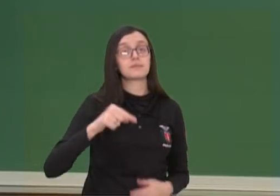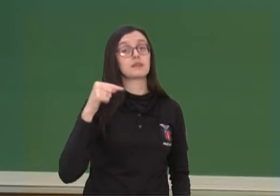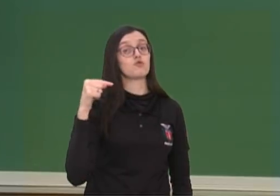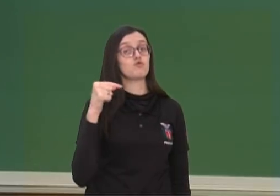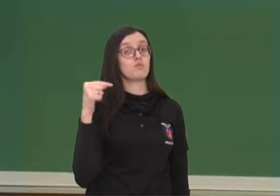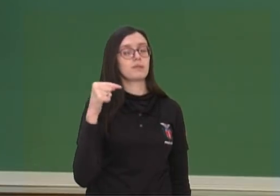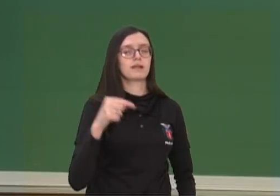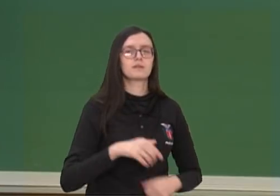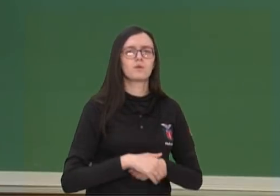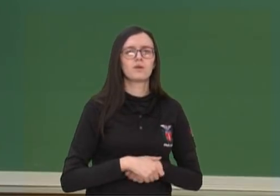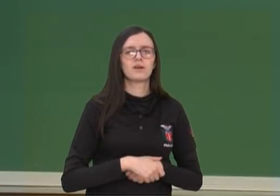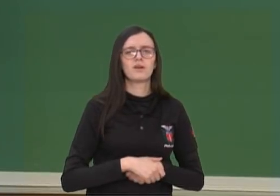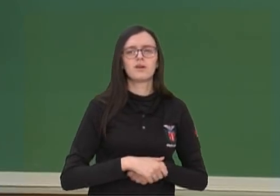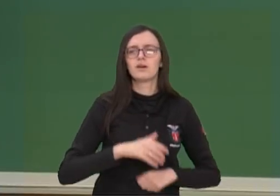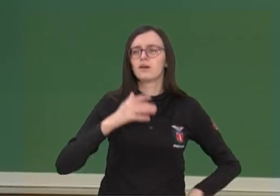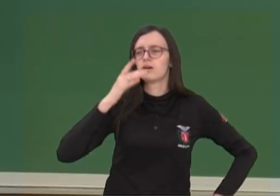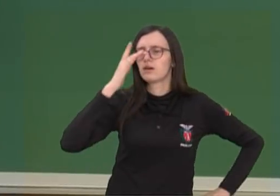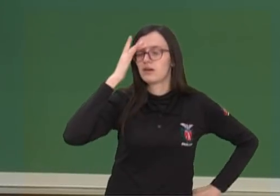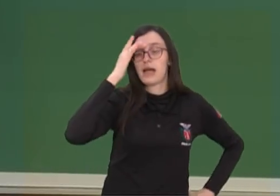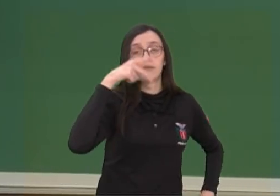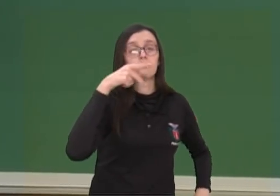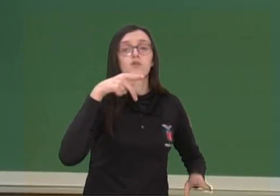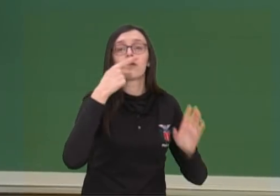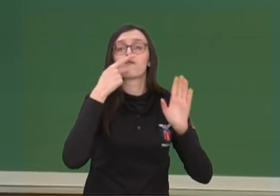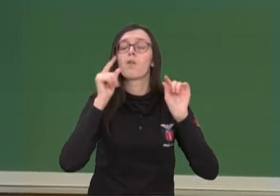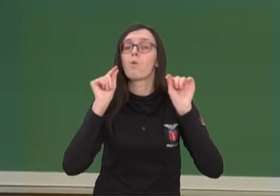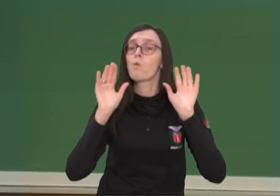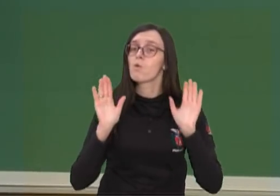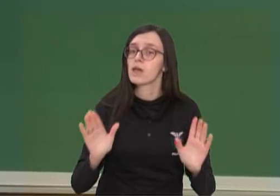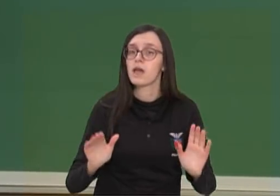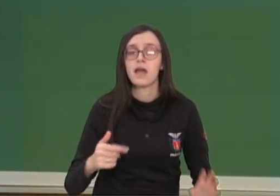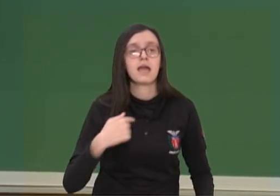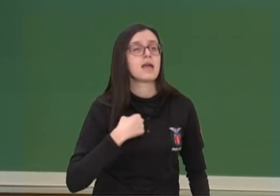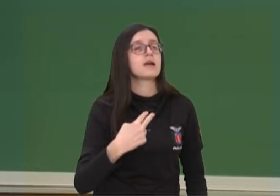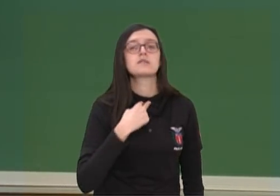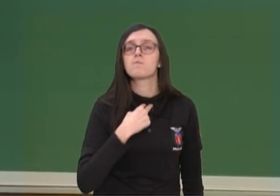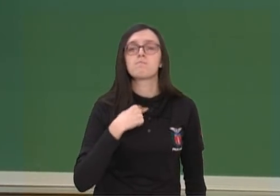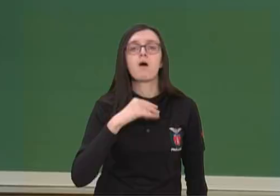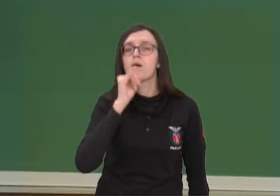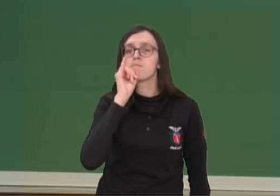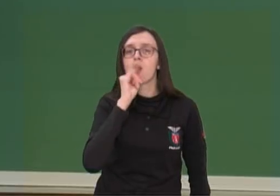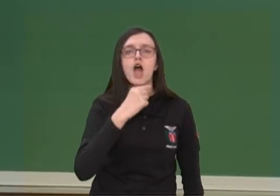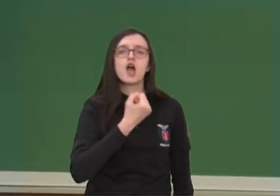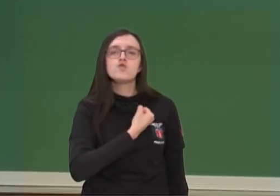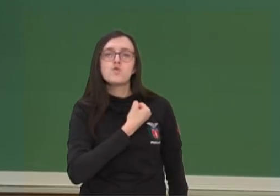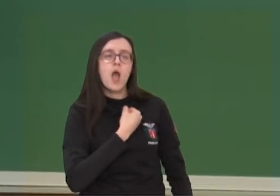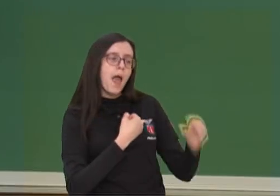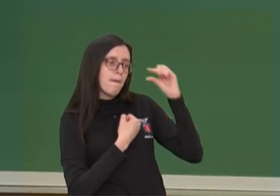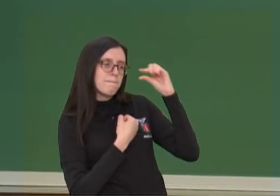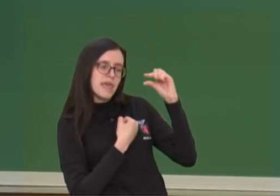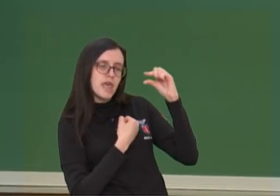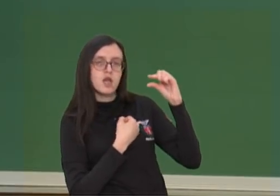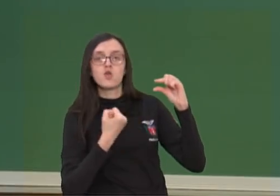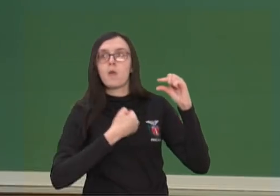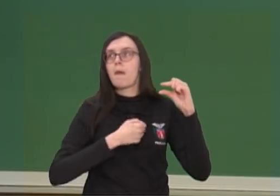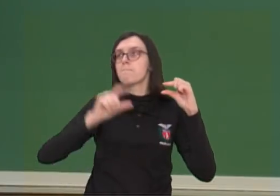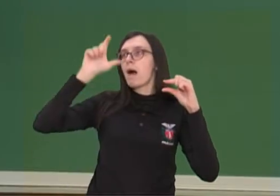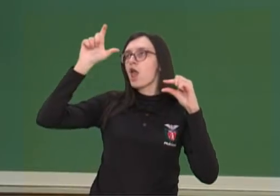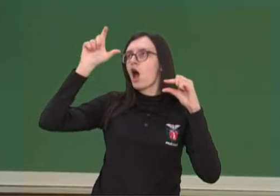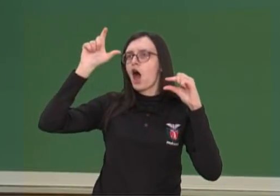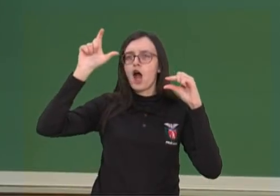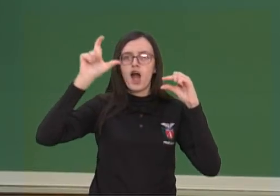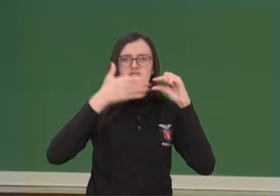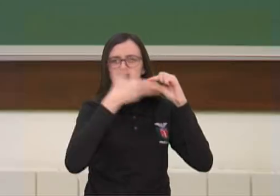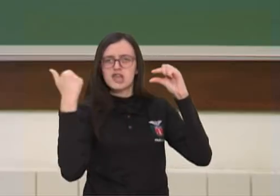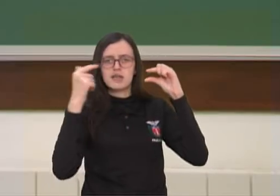subtração. E a subtração, a professora disse que eu não consigo tirar um número maior de um menor quando a